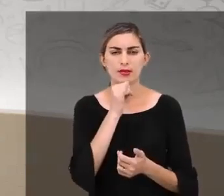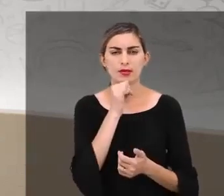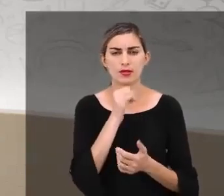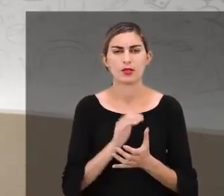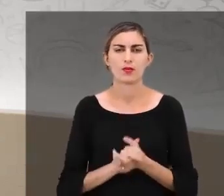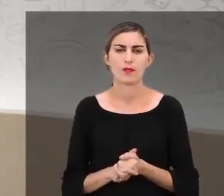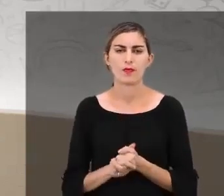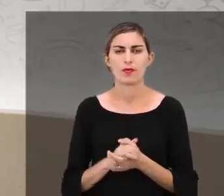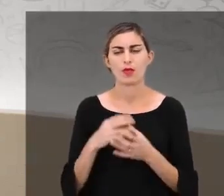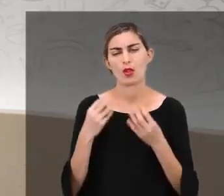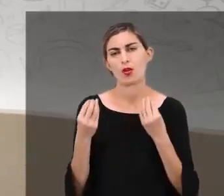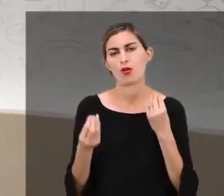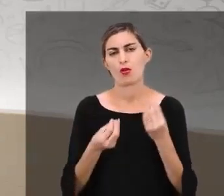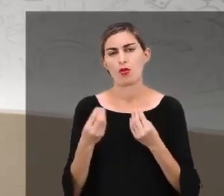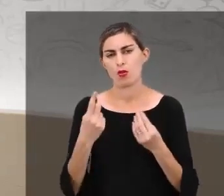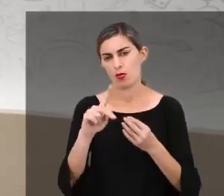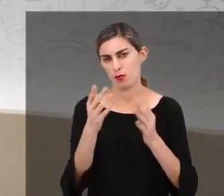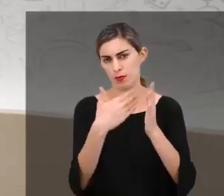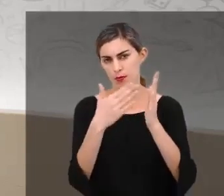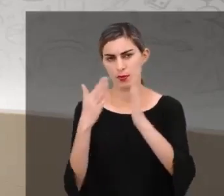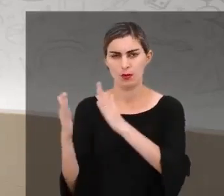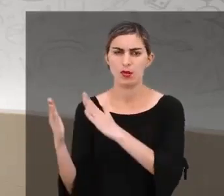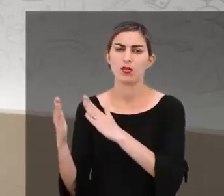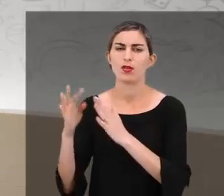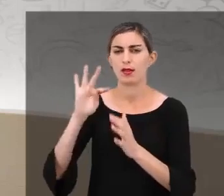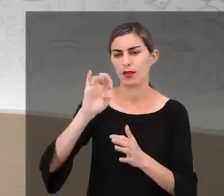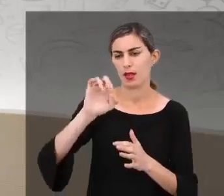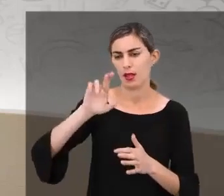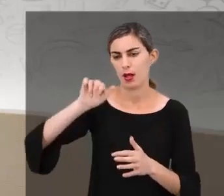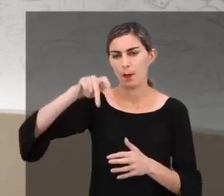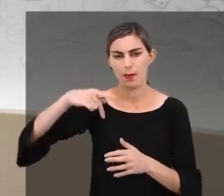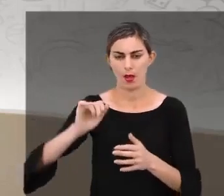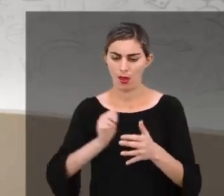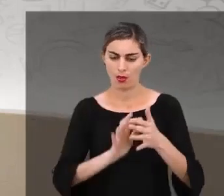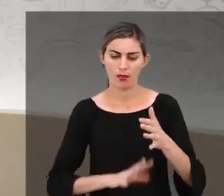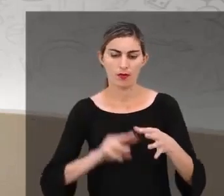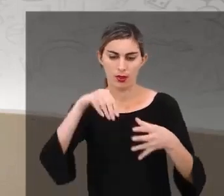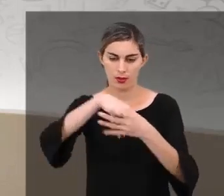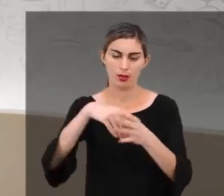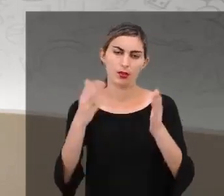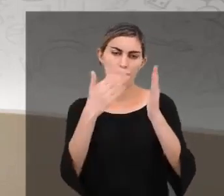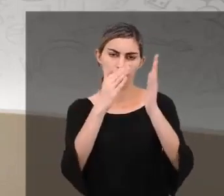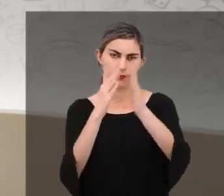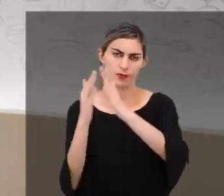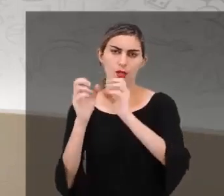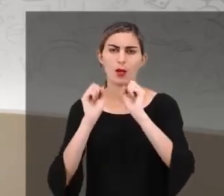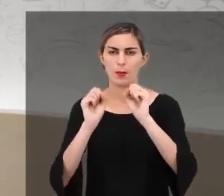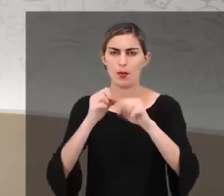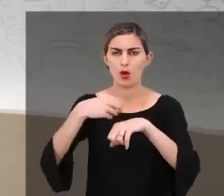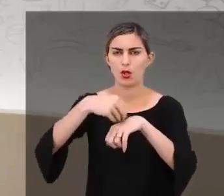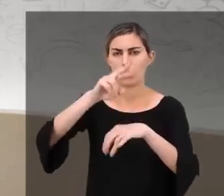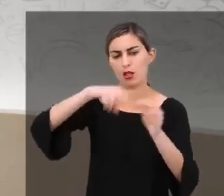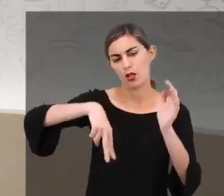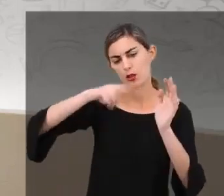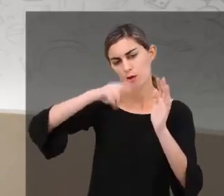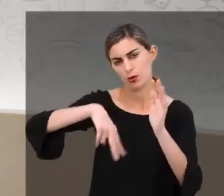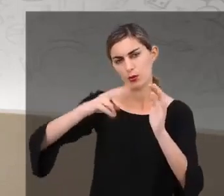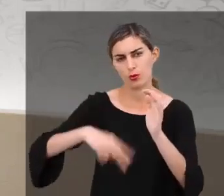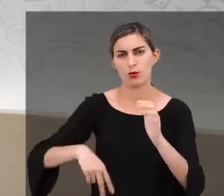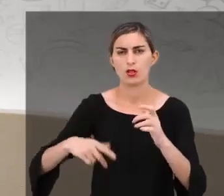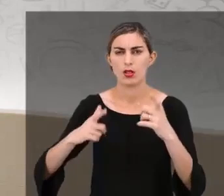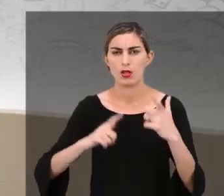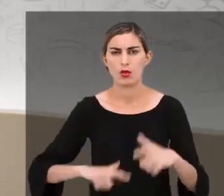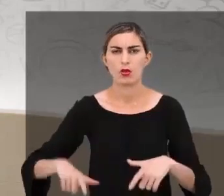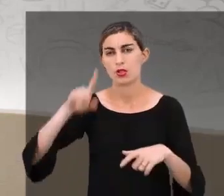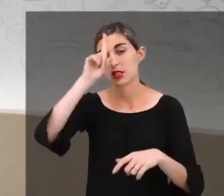exemplo, com a biblioterapia, que é uma atividade da biblioteca que ela pode levar a leitura no espaço